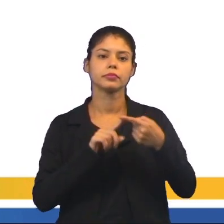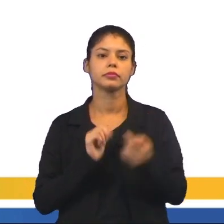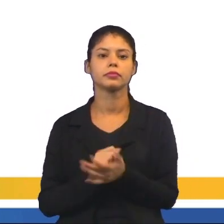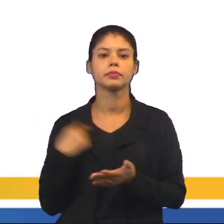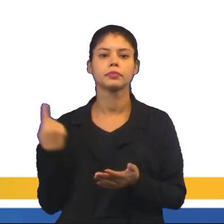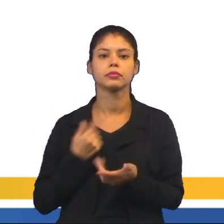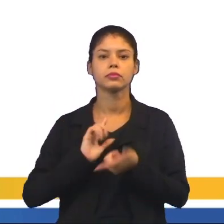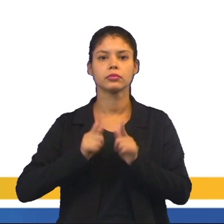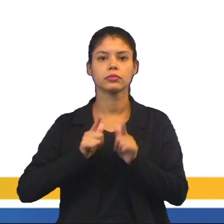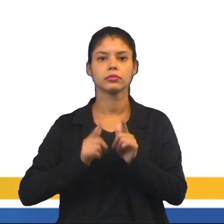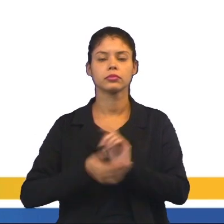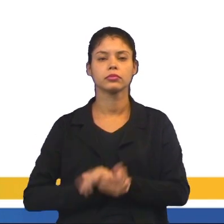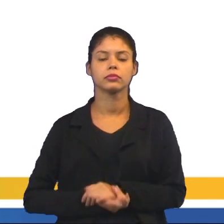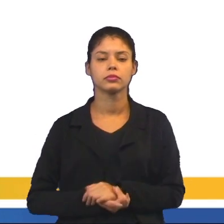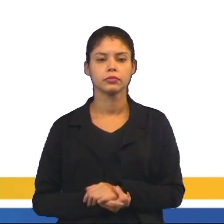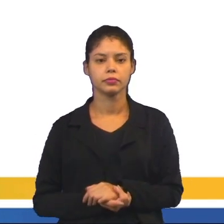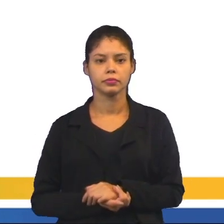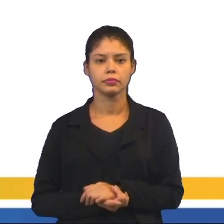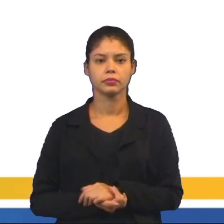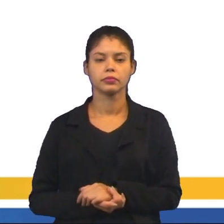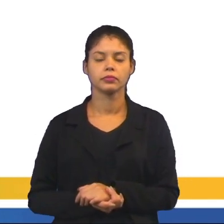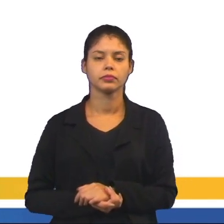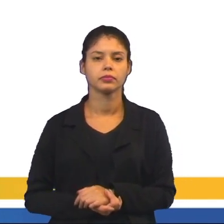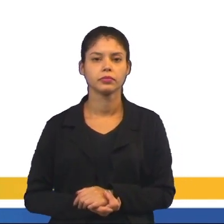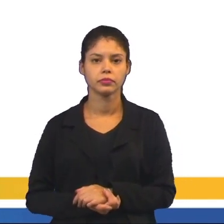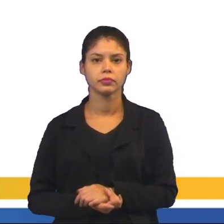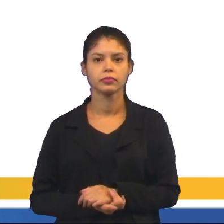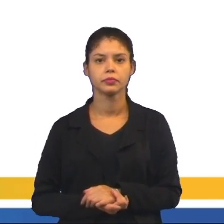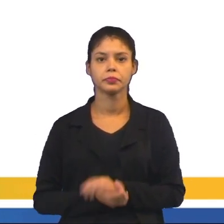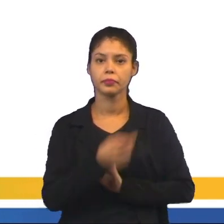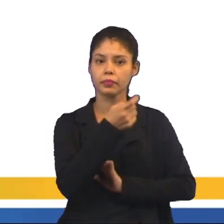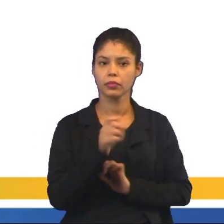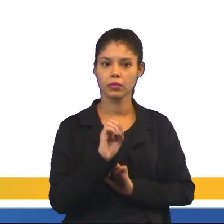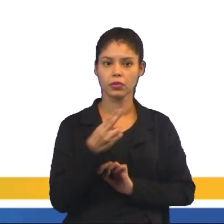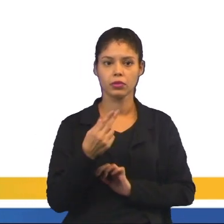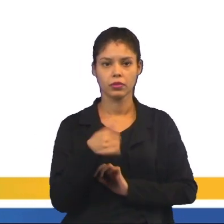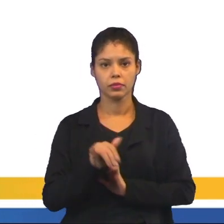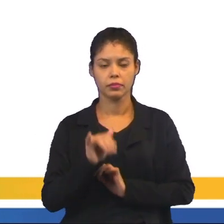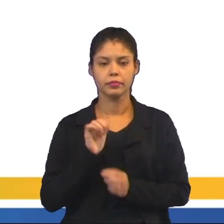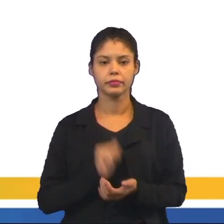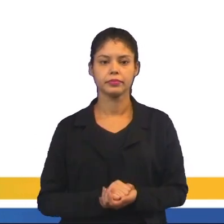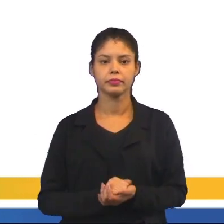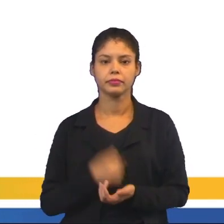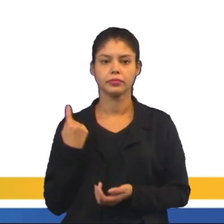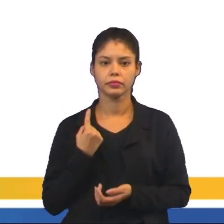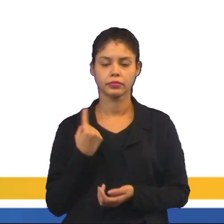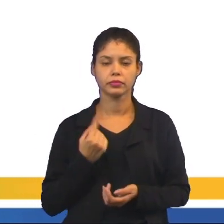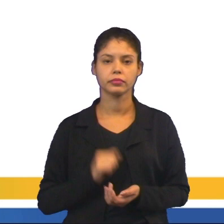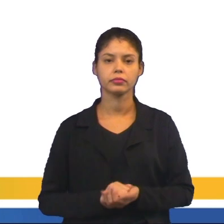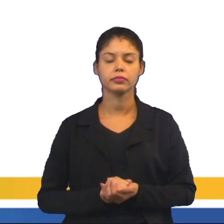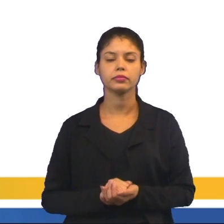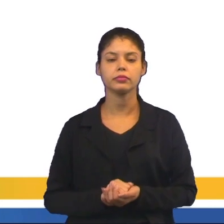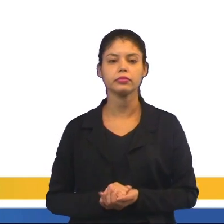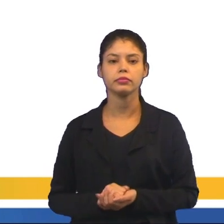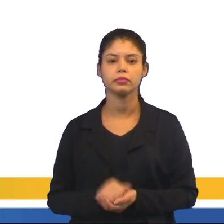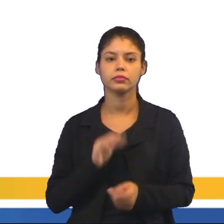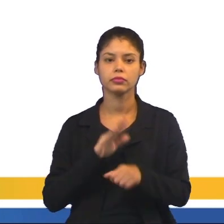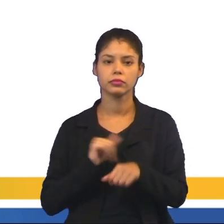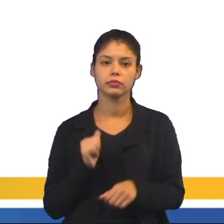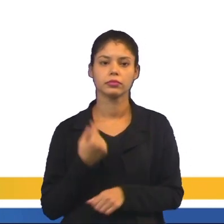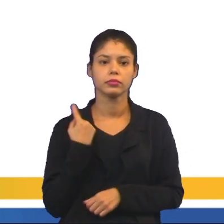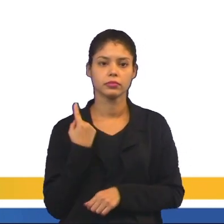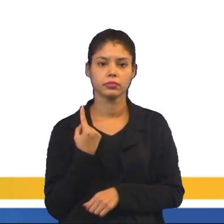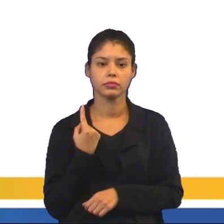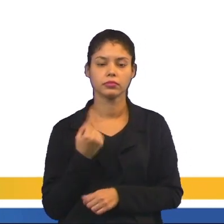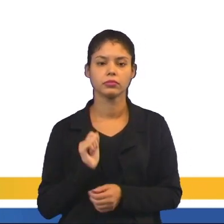passo, isolar uma das incógnitas, ou seja, ou x ou y. Nós vamos isolar uma delas. Chamamos